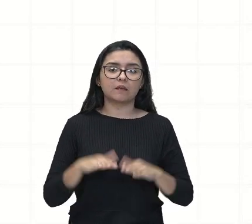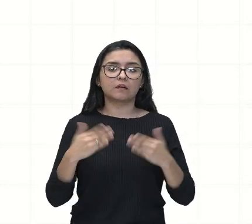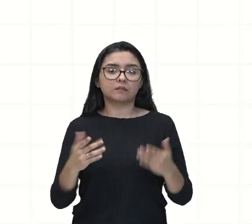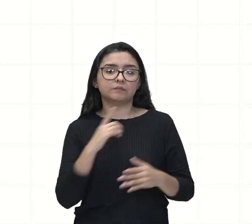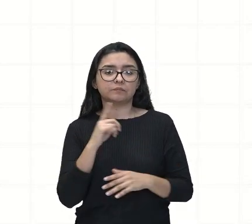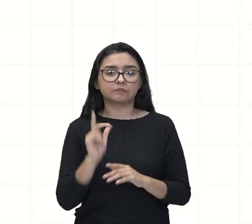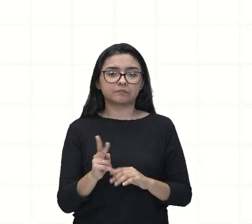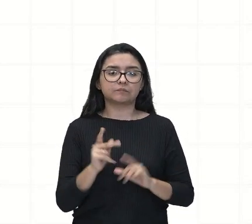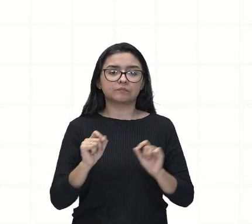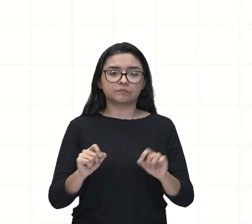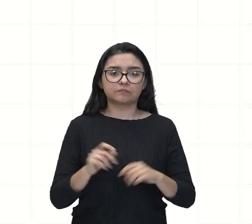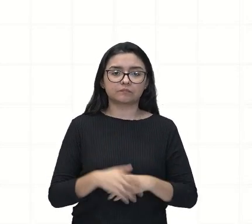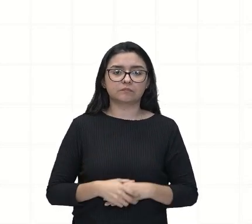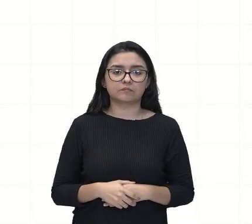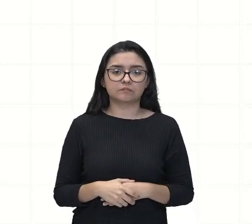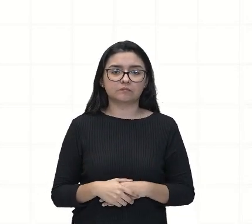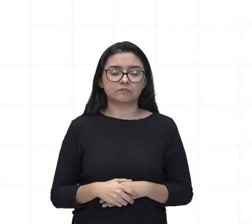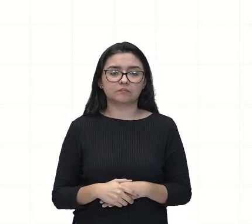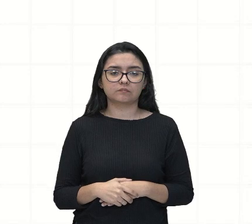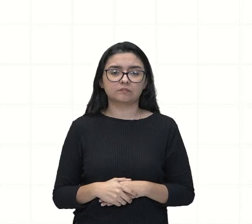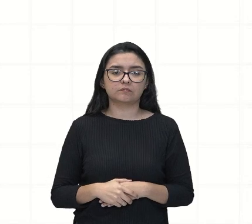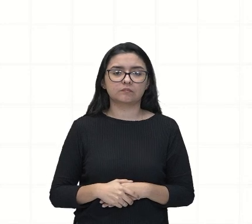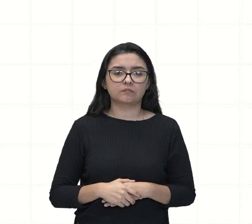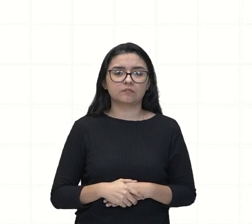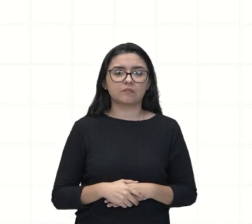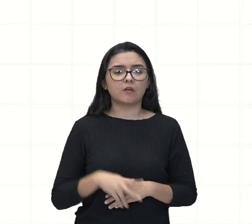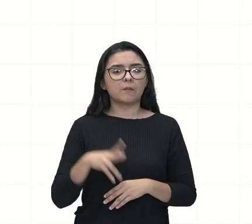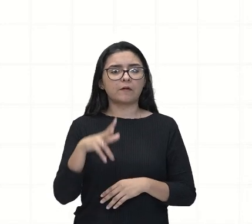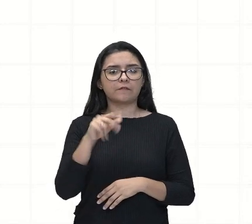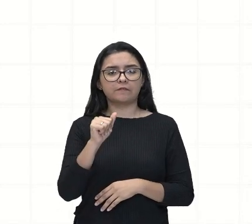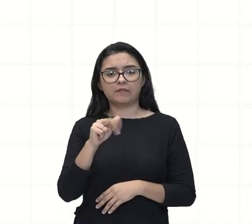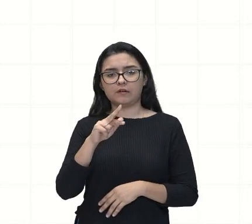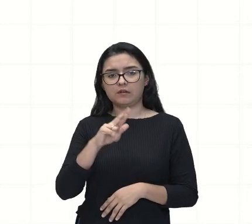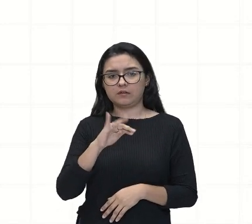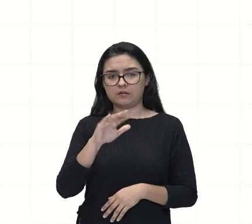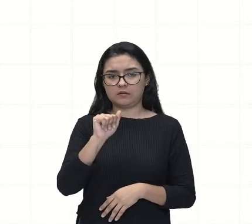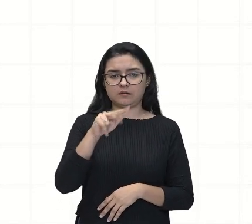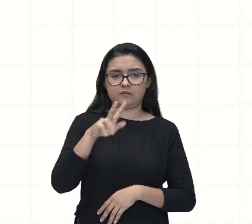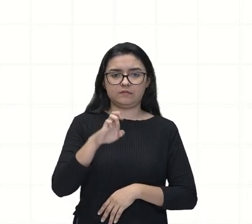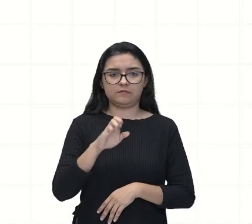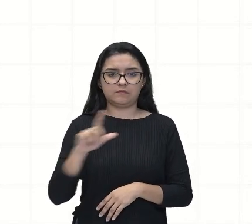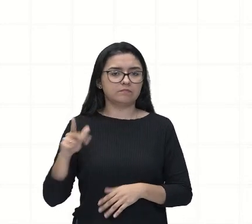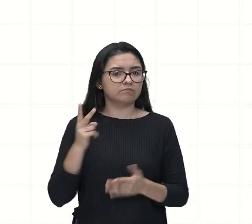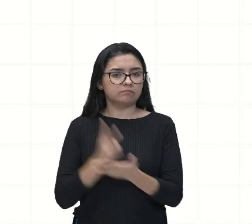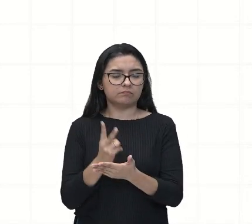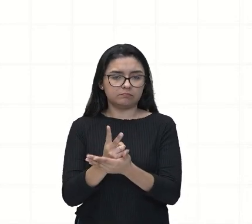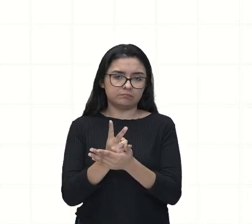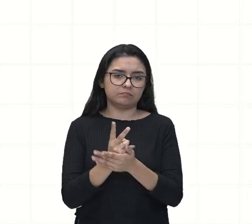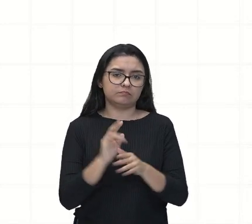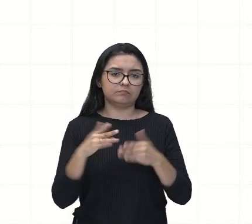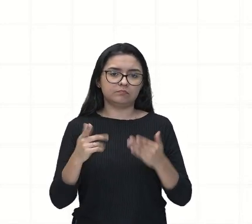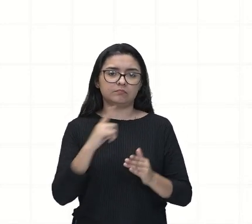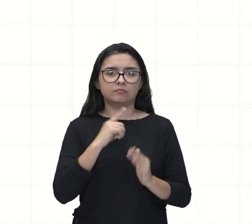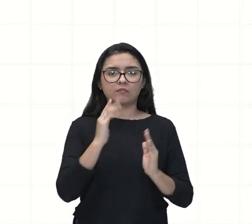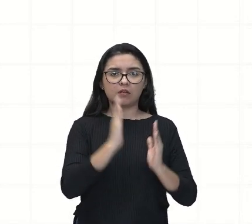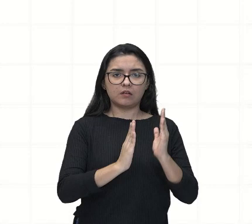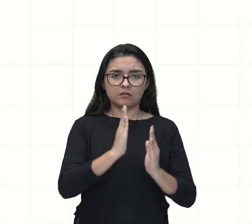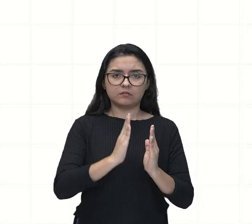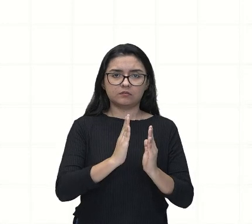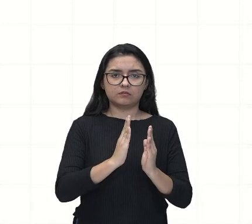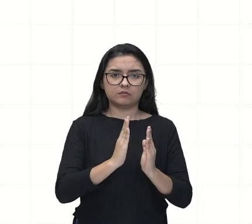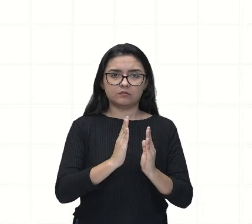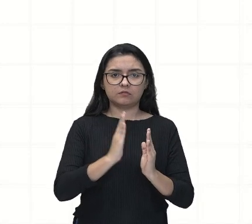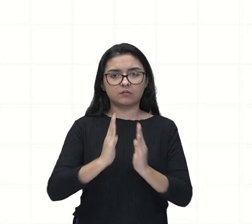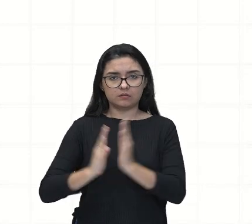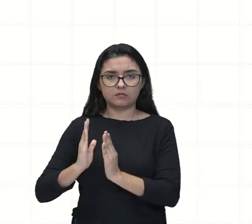frequências, uma variável, né, contínua. Ou seja, eu vou estar trabalhando com intervalos. Por isso o